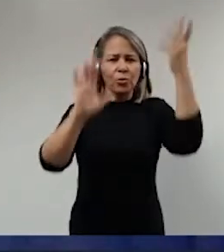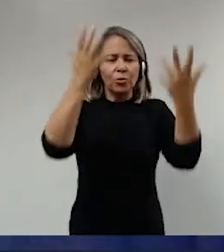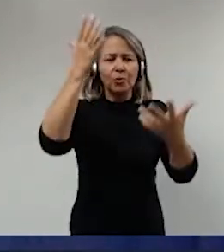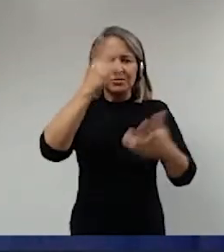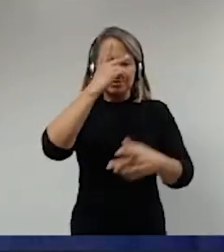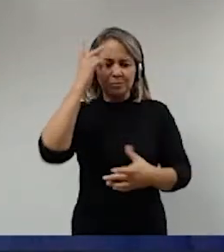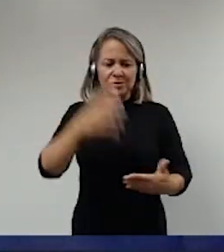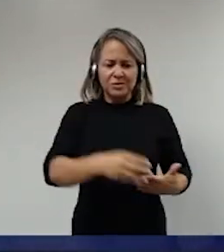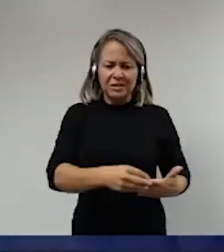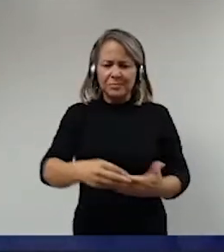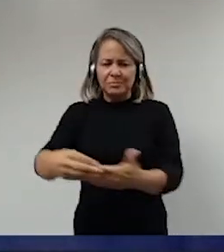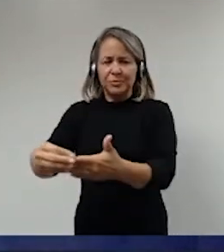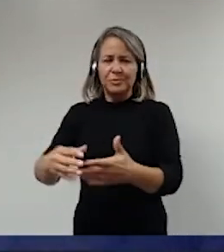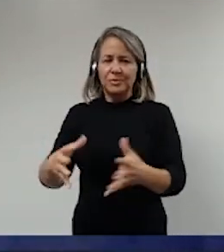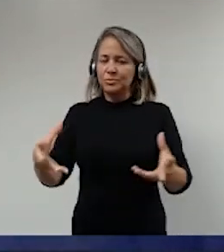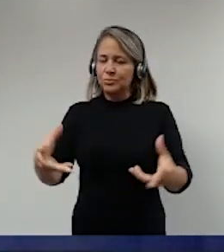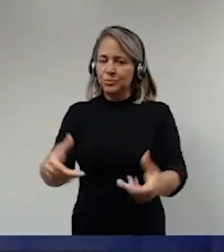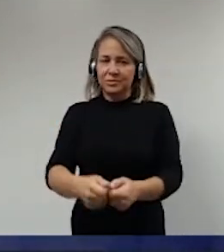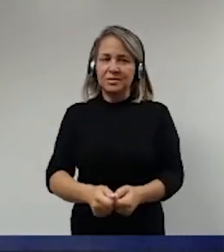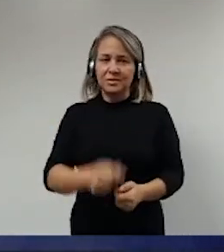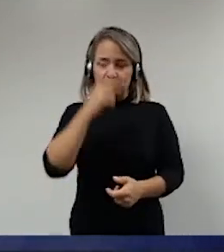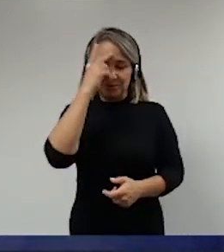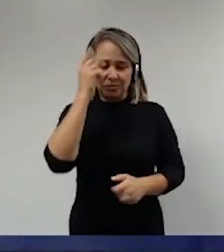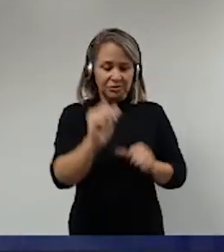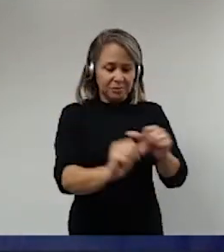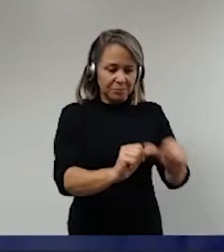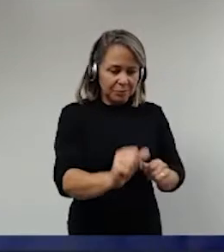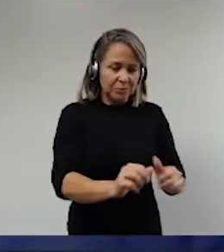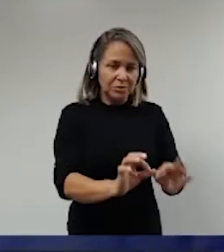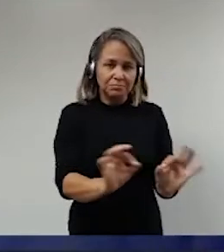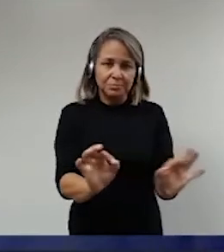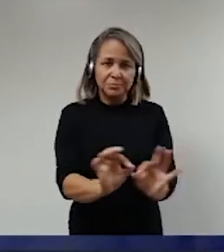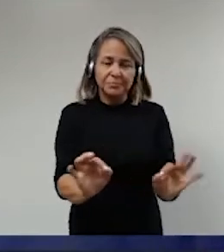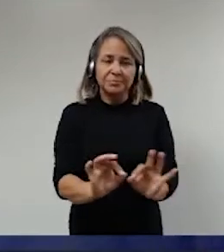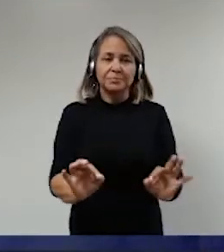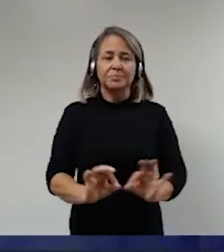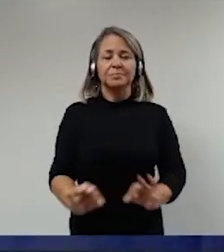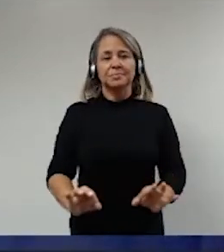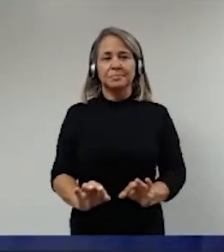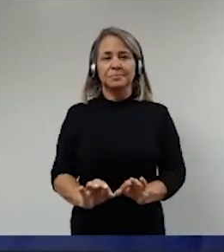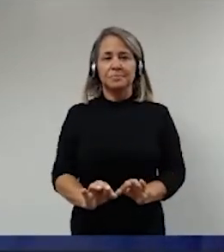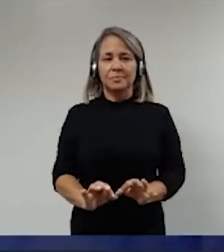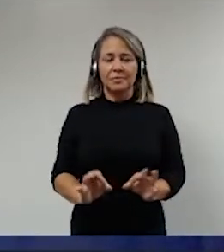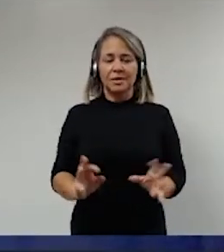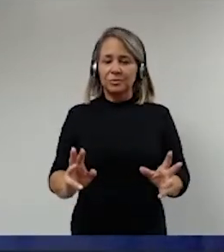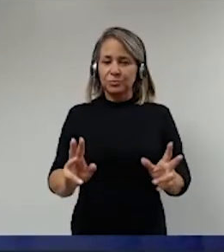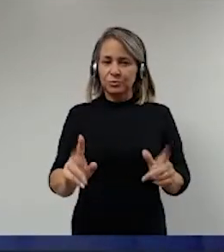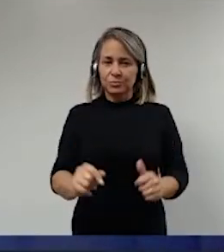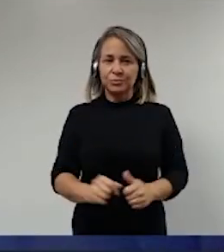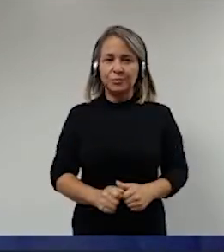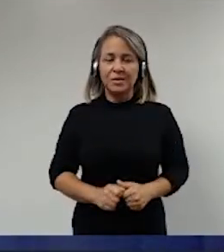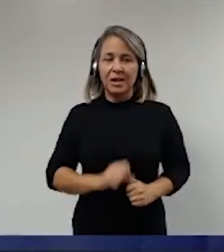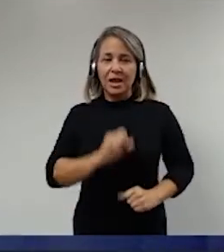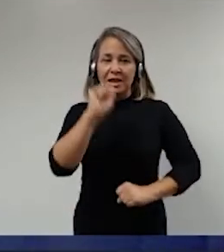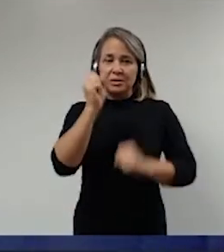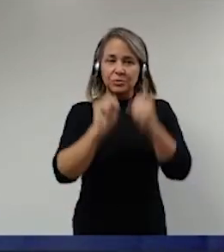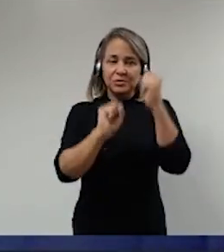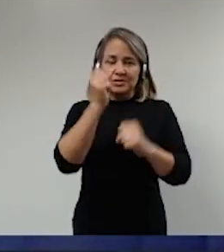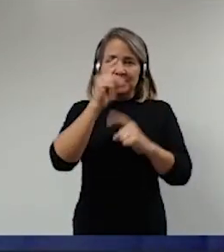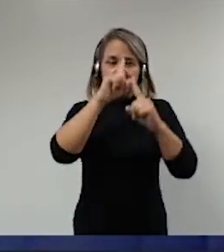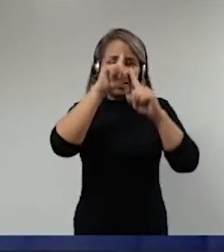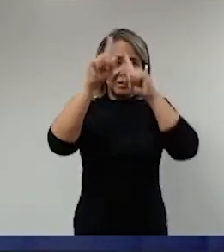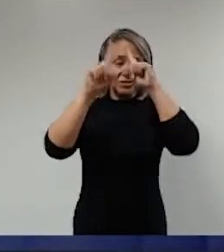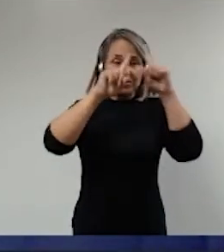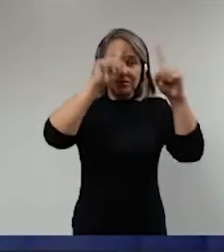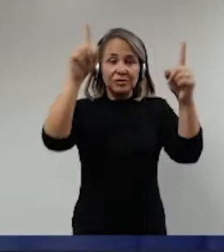os carregadores, enfim, os restauradores, a indústria criativa, as